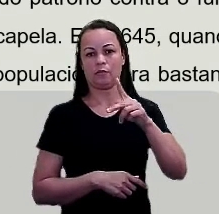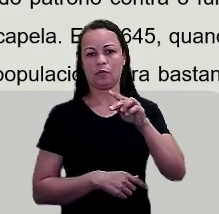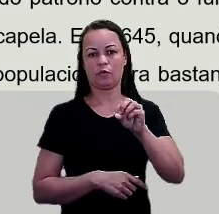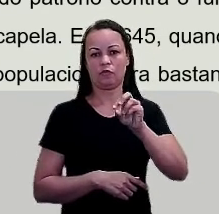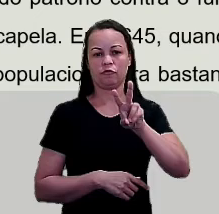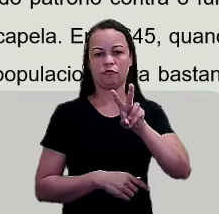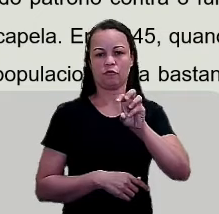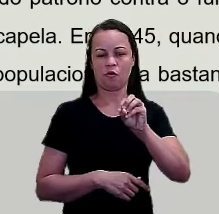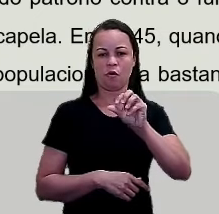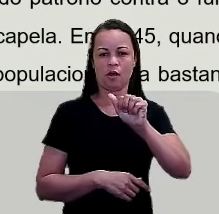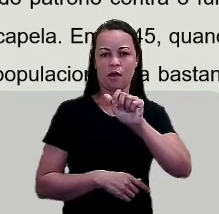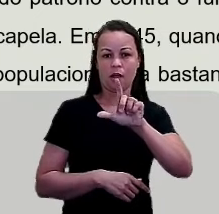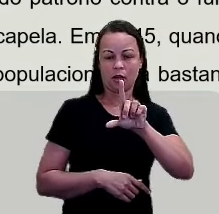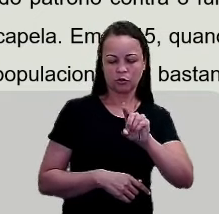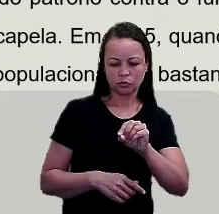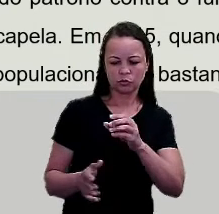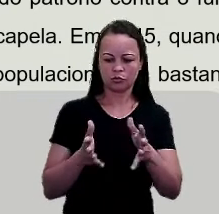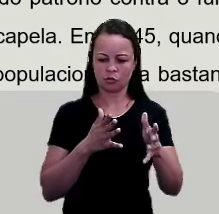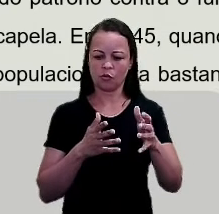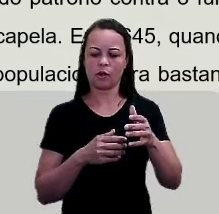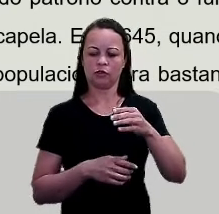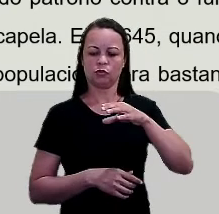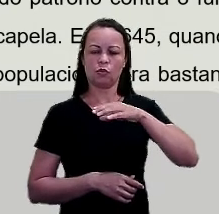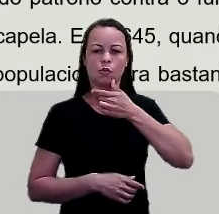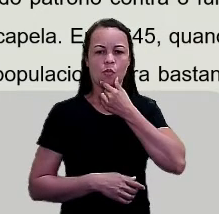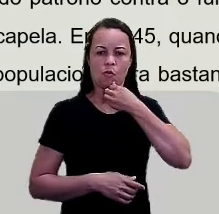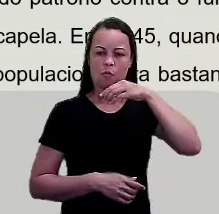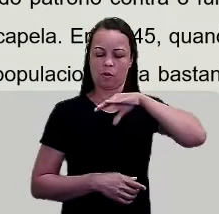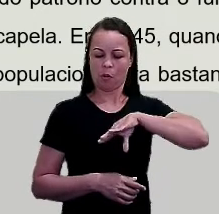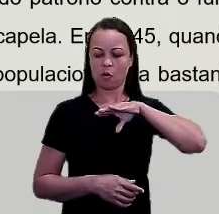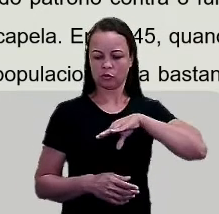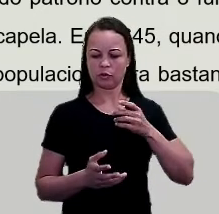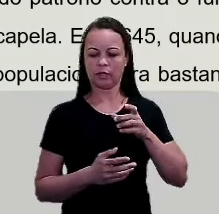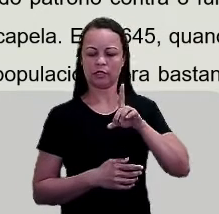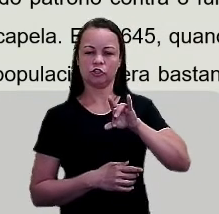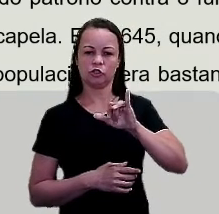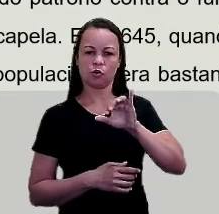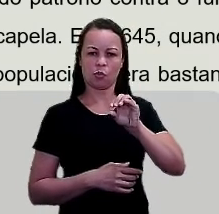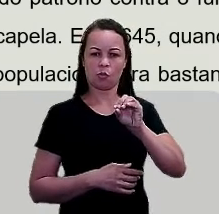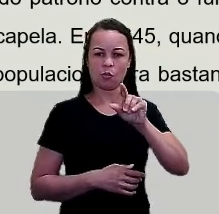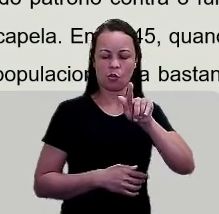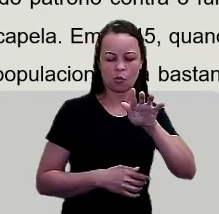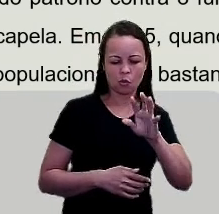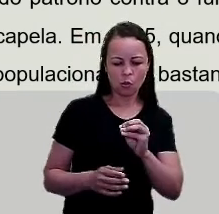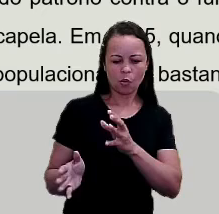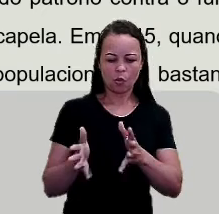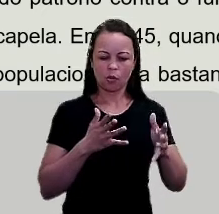Quando o português Diogo Braga, natural da ilha de Santo Antão do Cabo Verde,